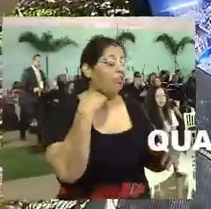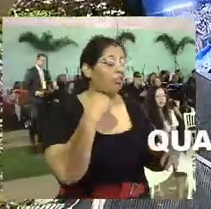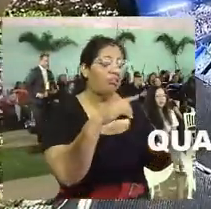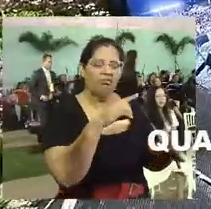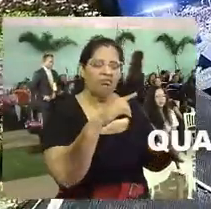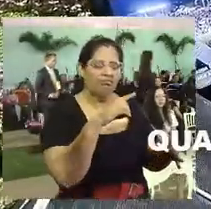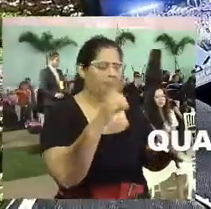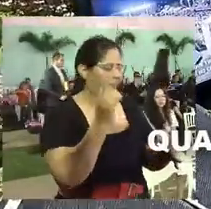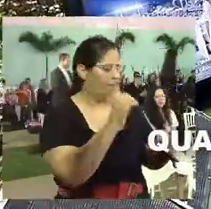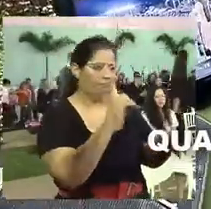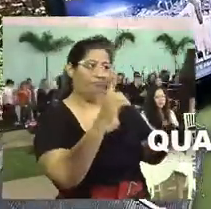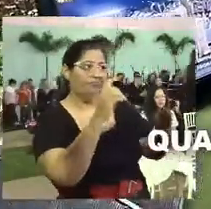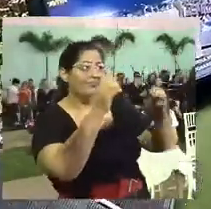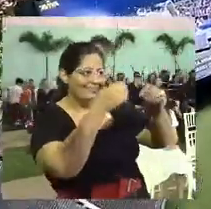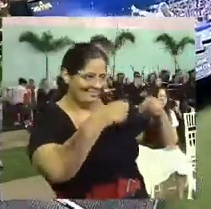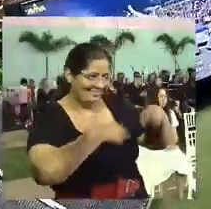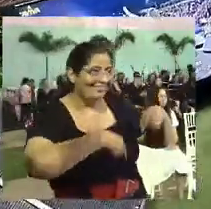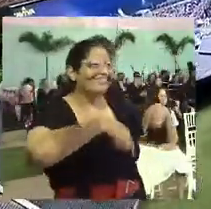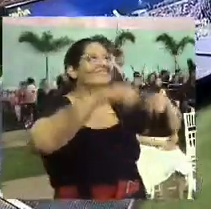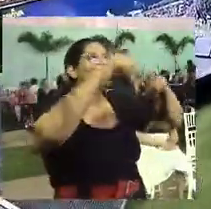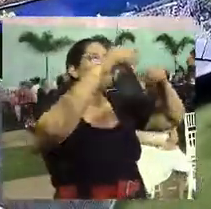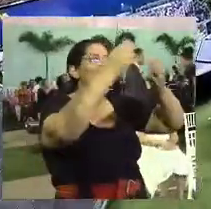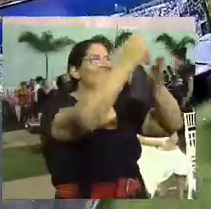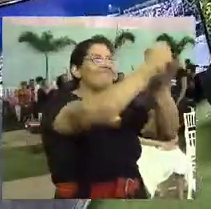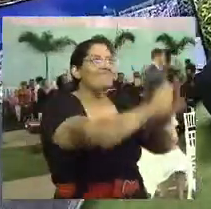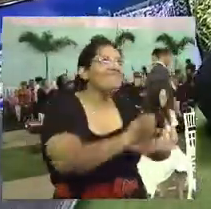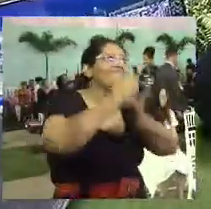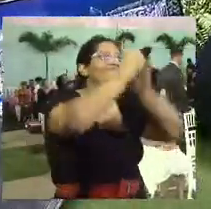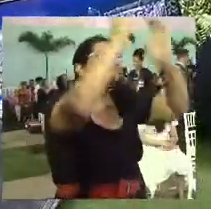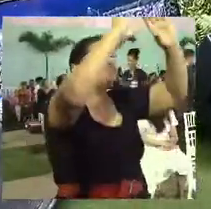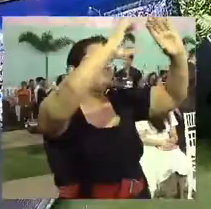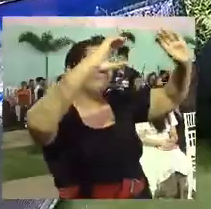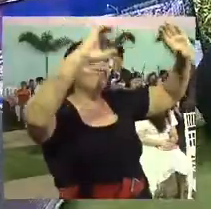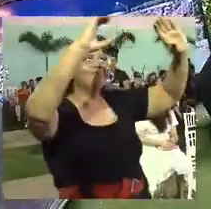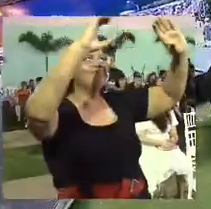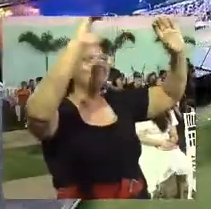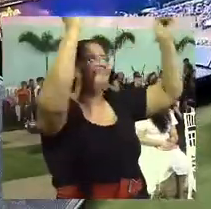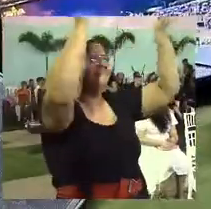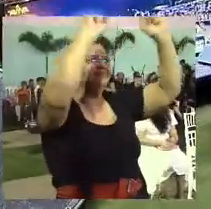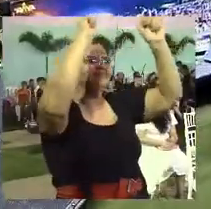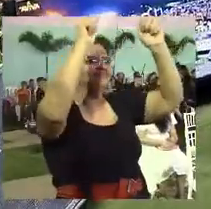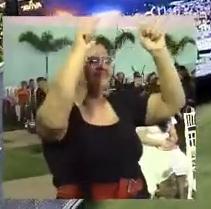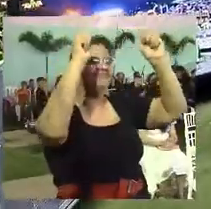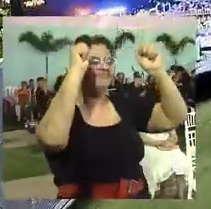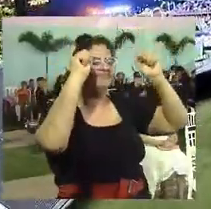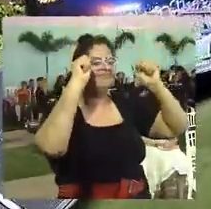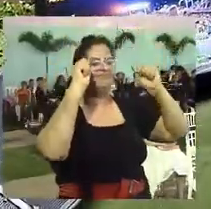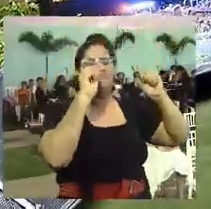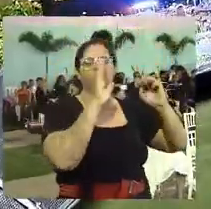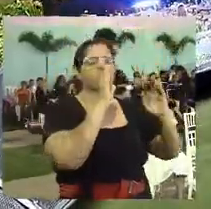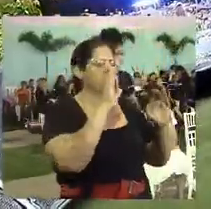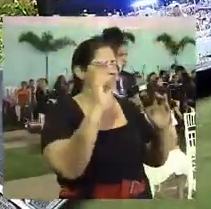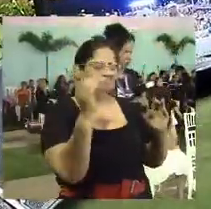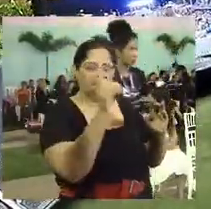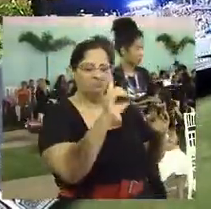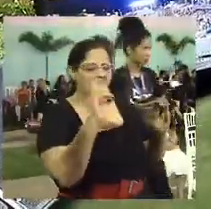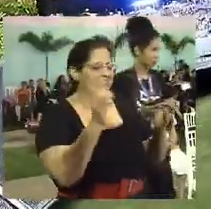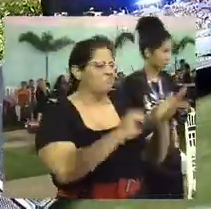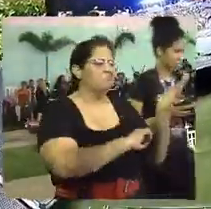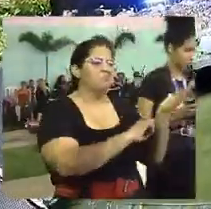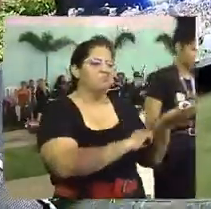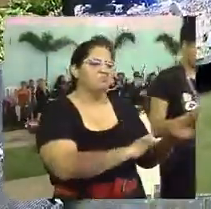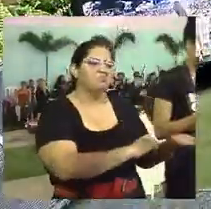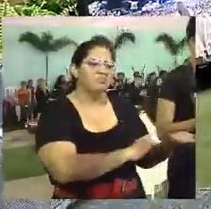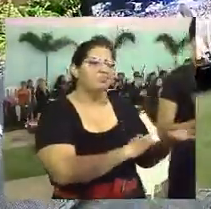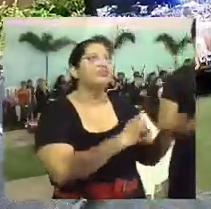quando chegar aí no céu te adorarei Ninguém Vai me calar te adorarei está em